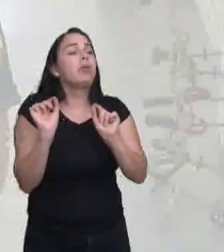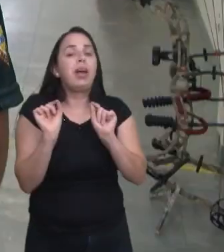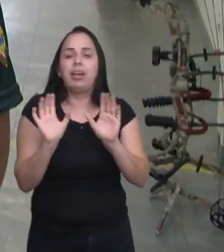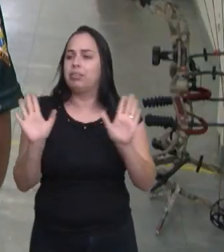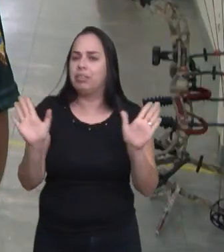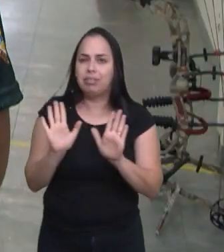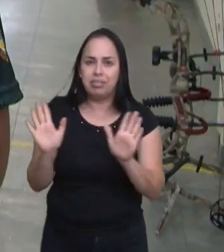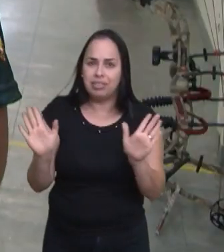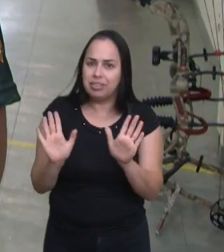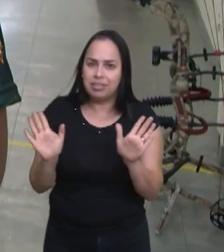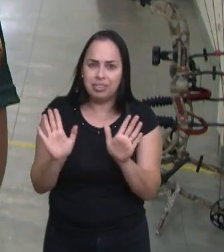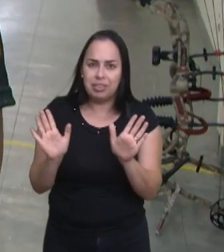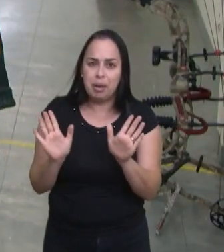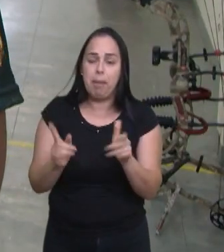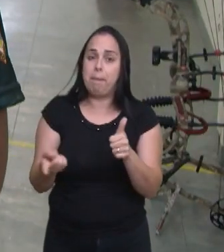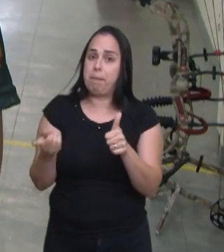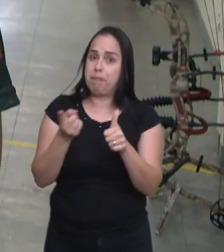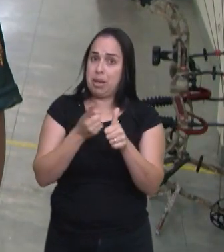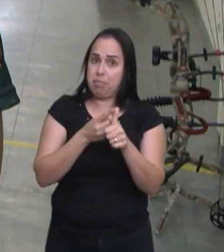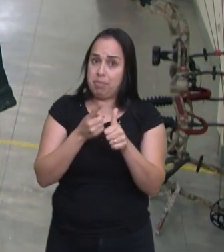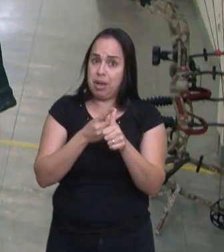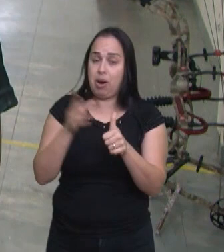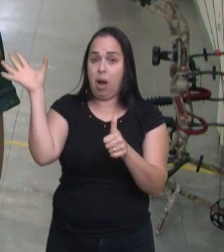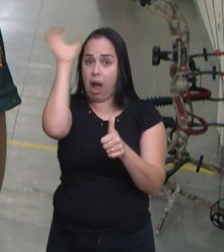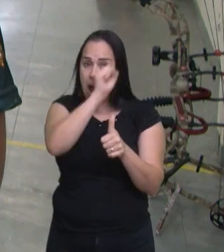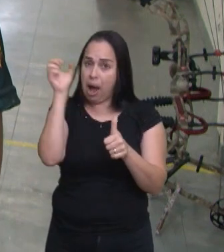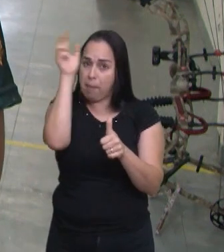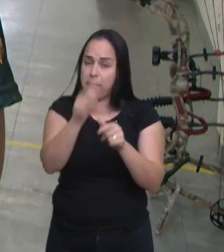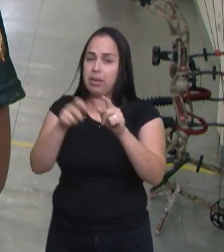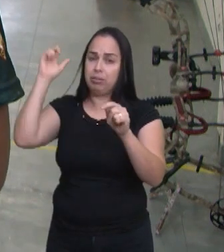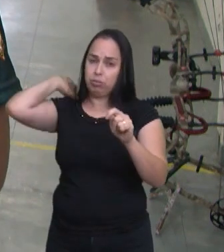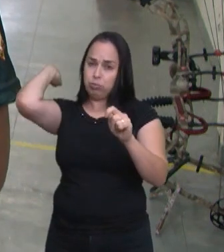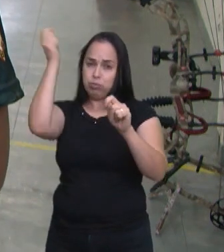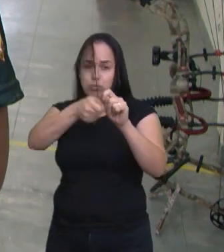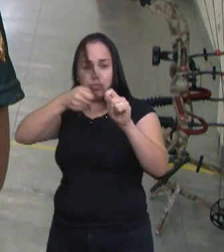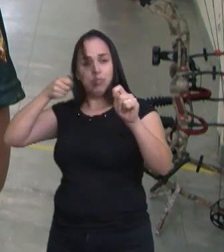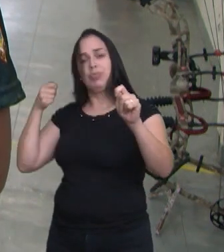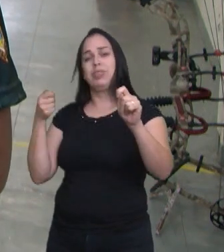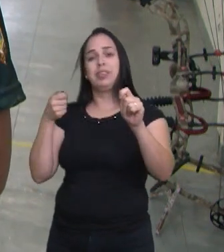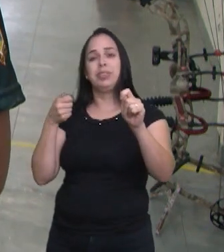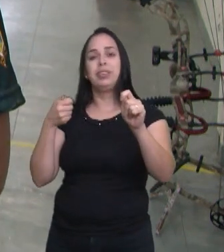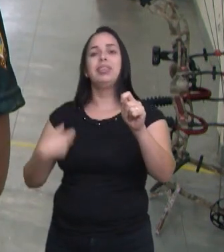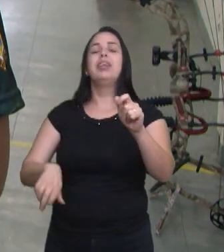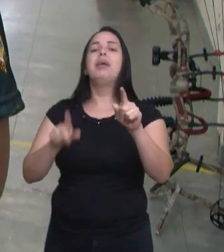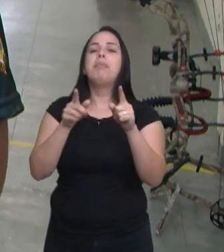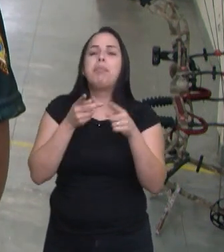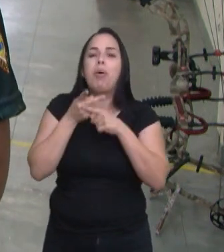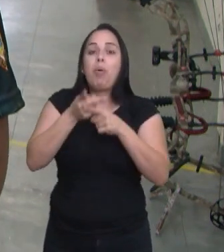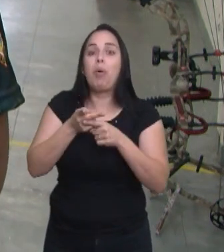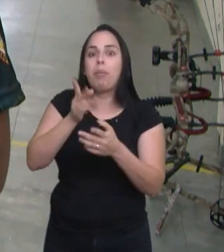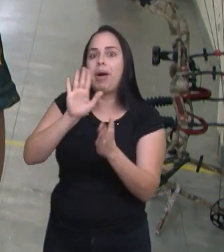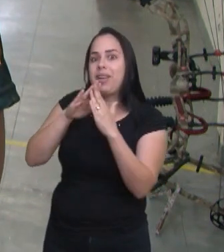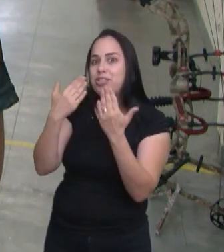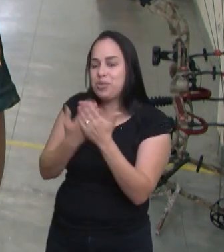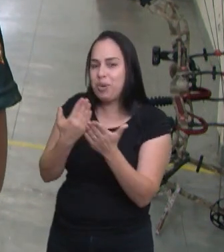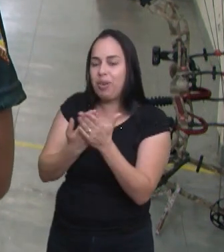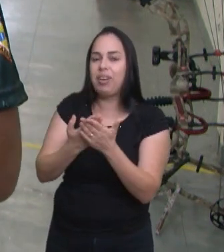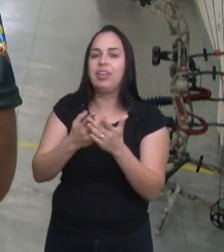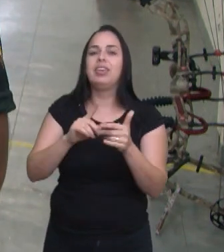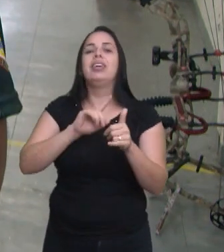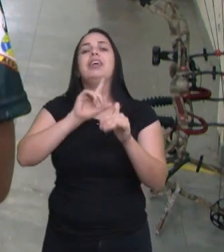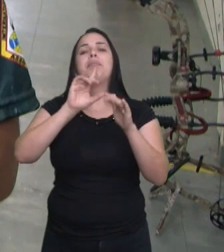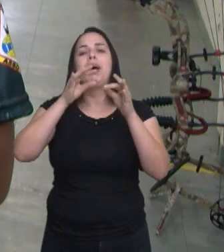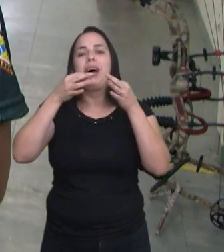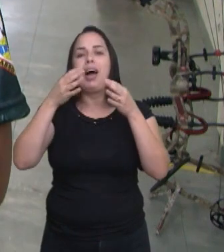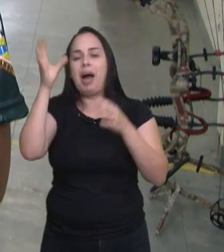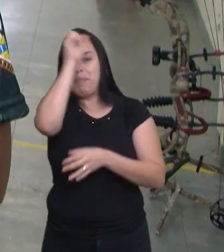compro. Então não compre um equipamento sem antes saber atirar. Então procure um instrutor de tiro com arco, procure uma escola para